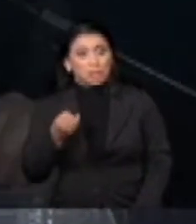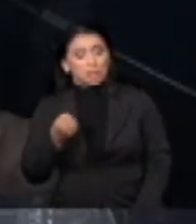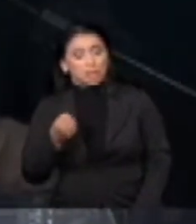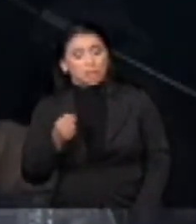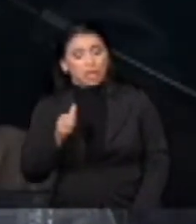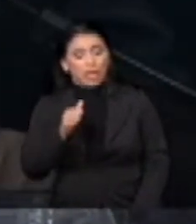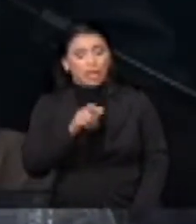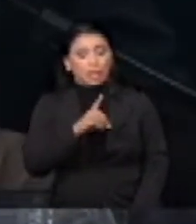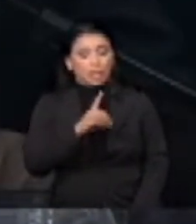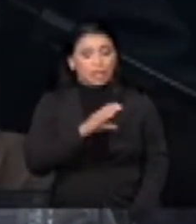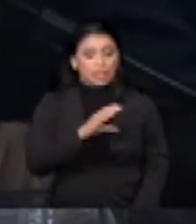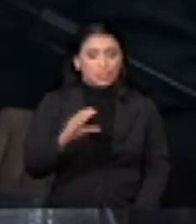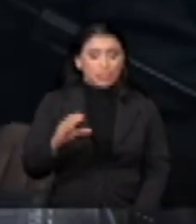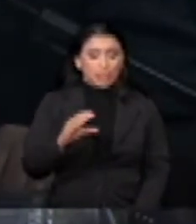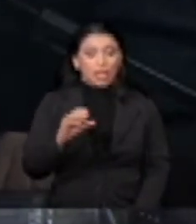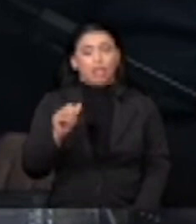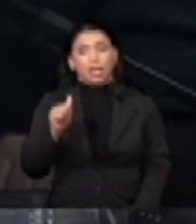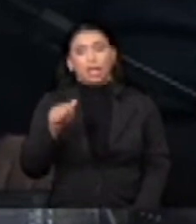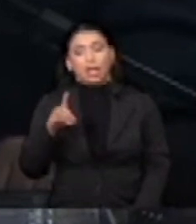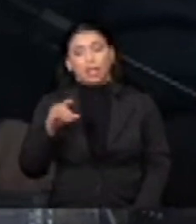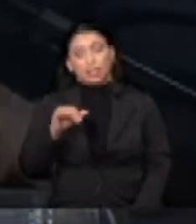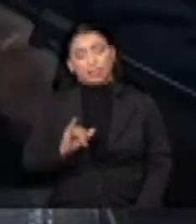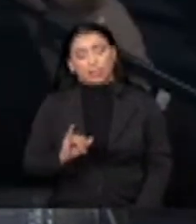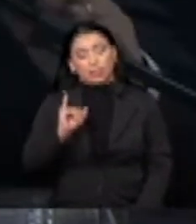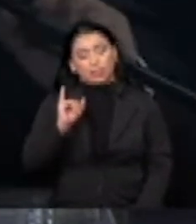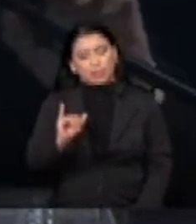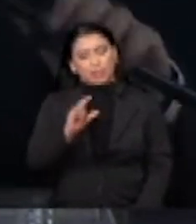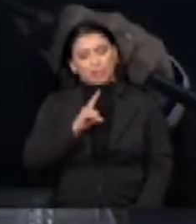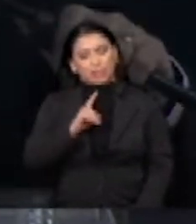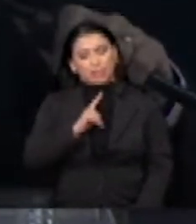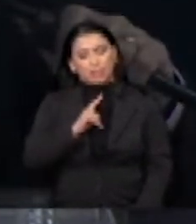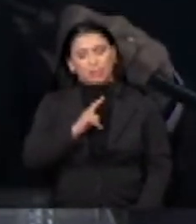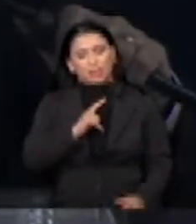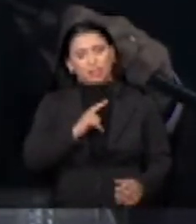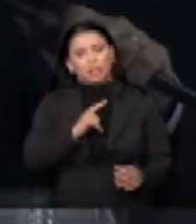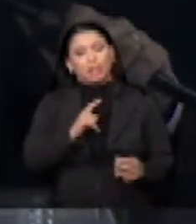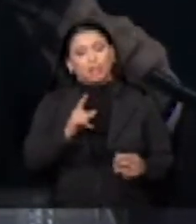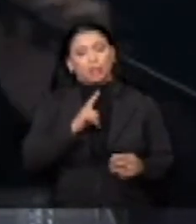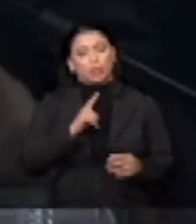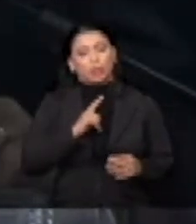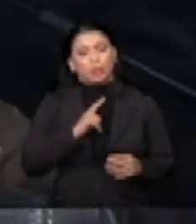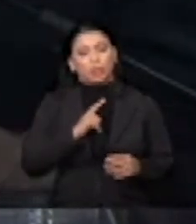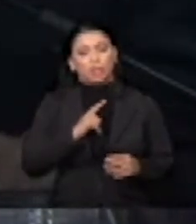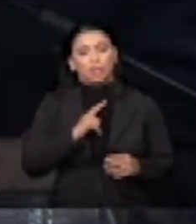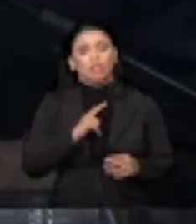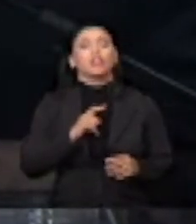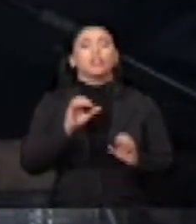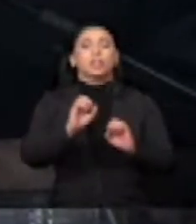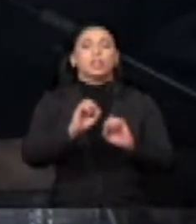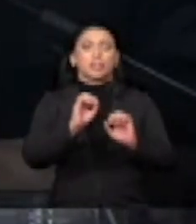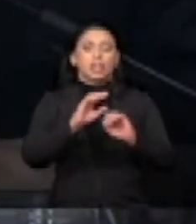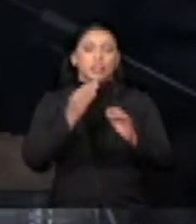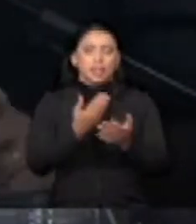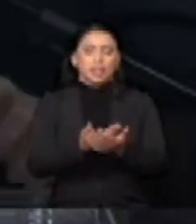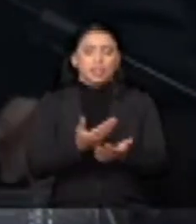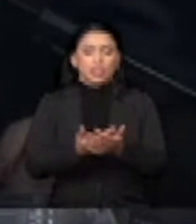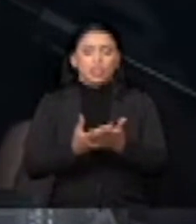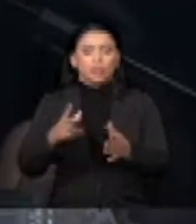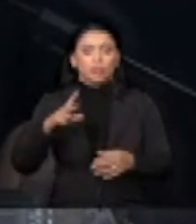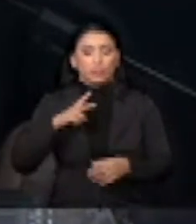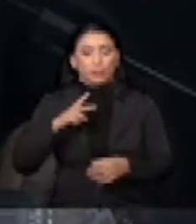DC e dessa daí dessa din seja gigante da educação privada com pensamentos e interesses